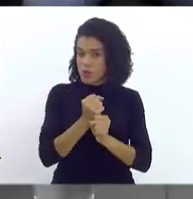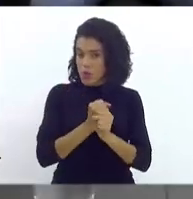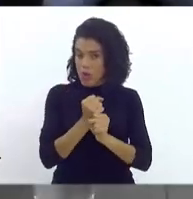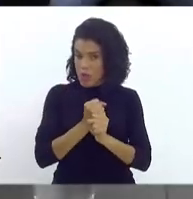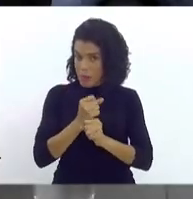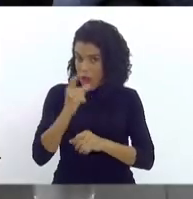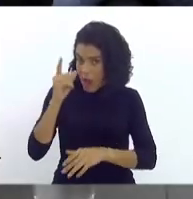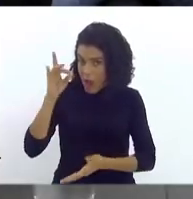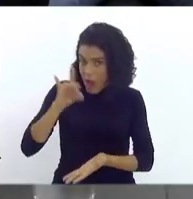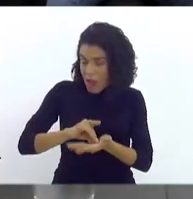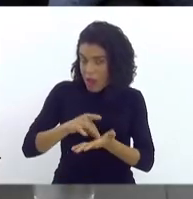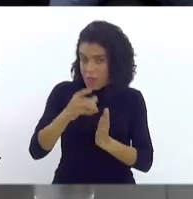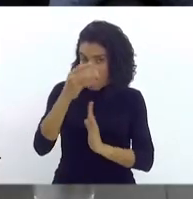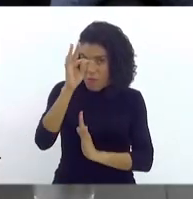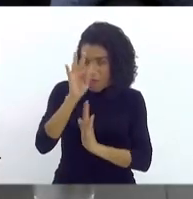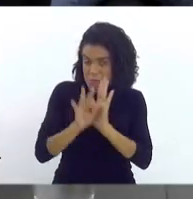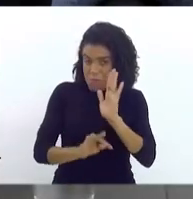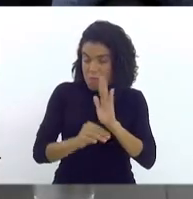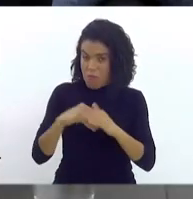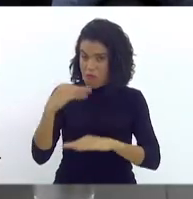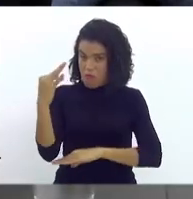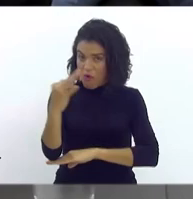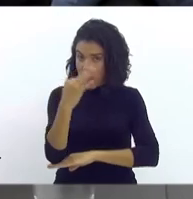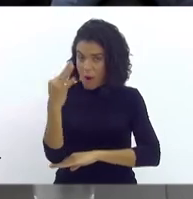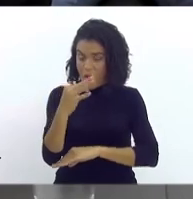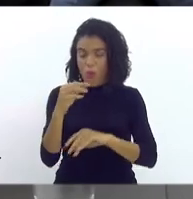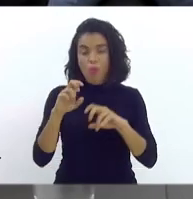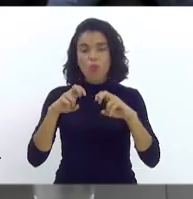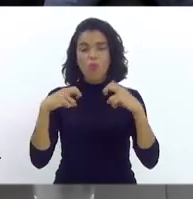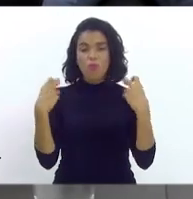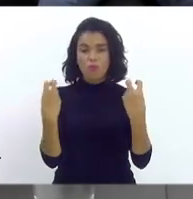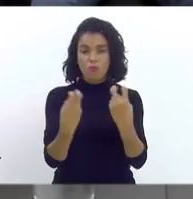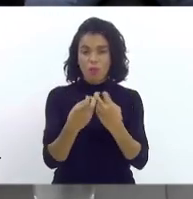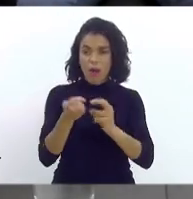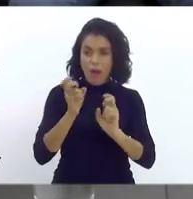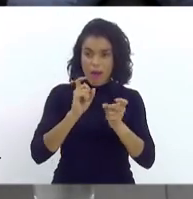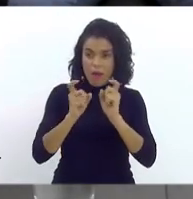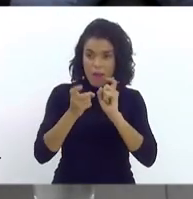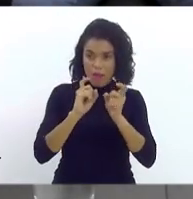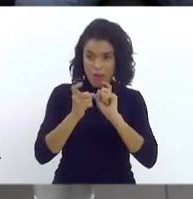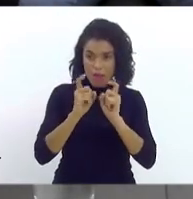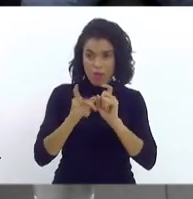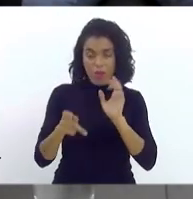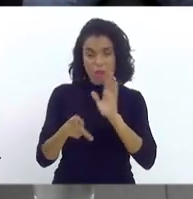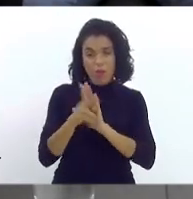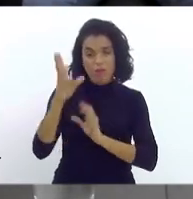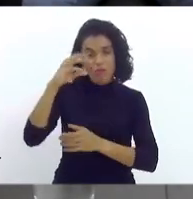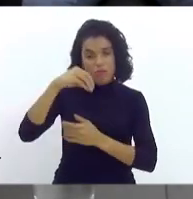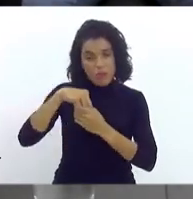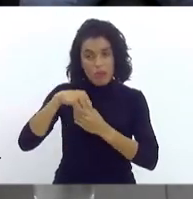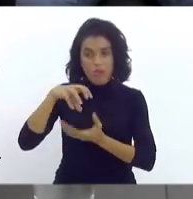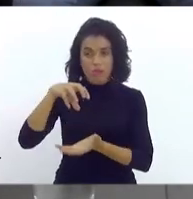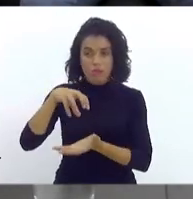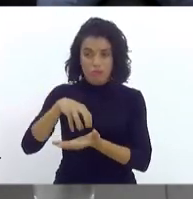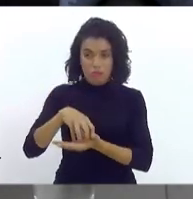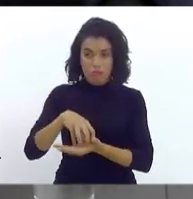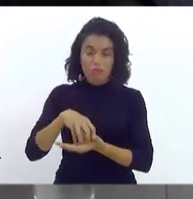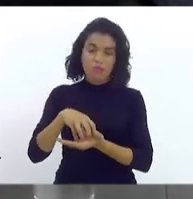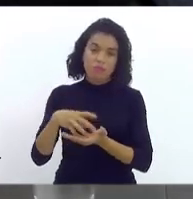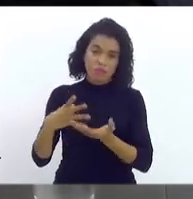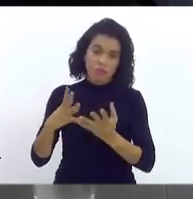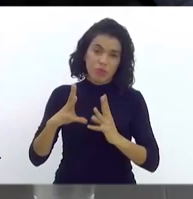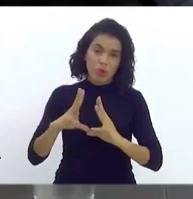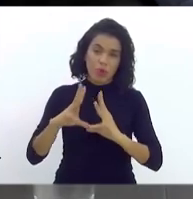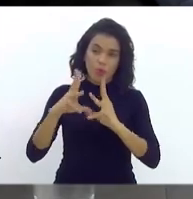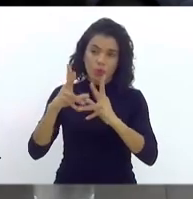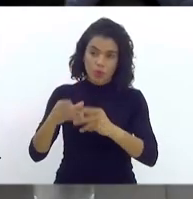formal isso? Foi uma normativa editada? Foi uma reunião que eles marcaram lá na agência. Então, todos os